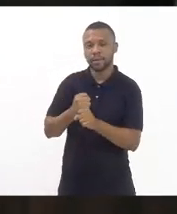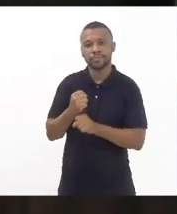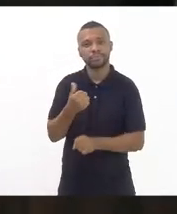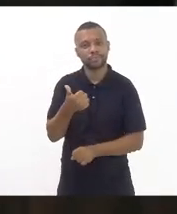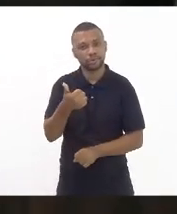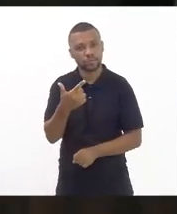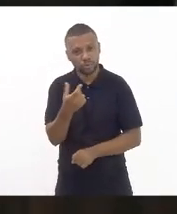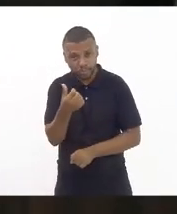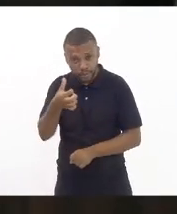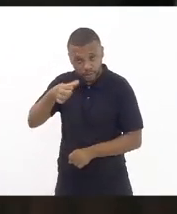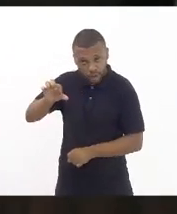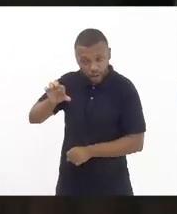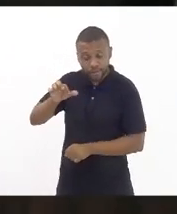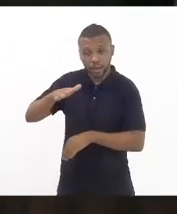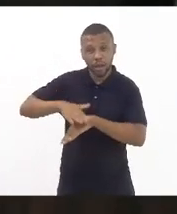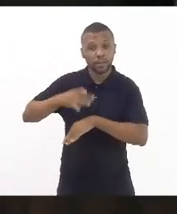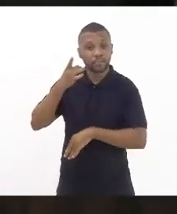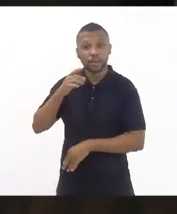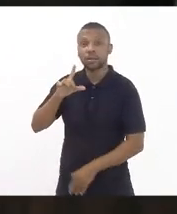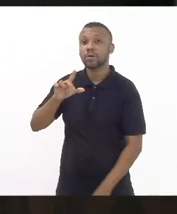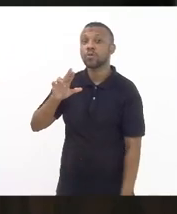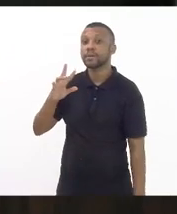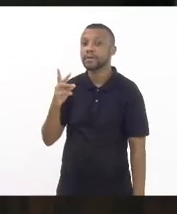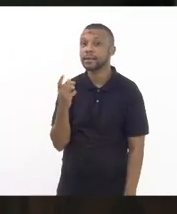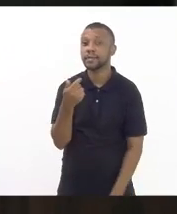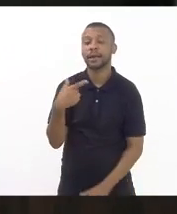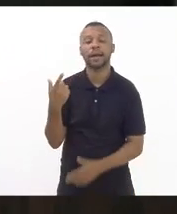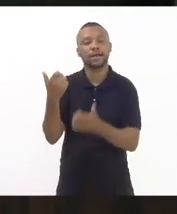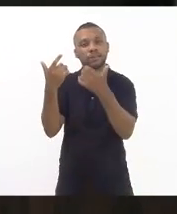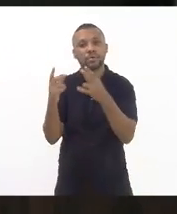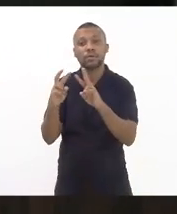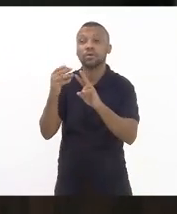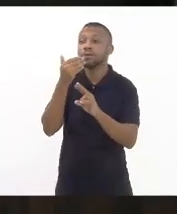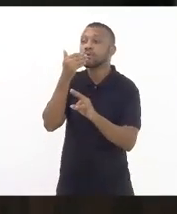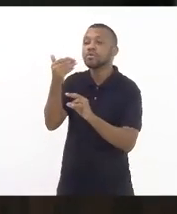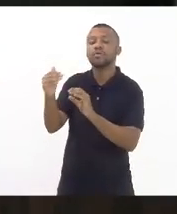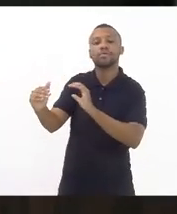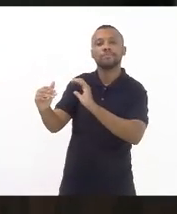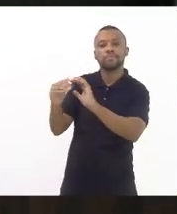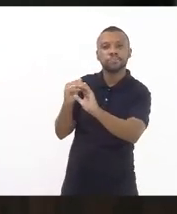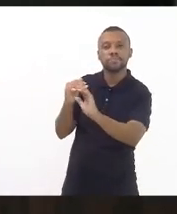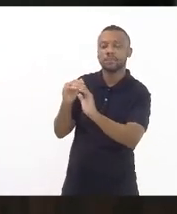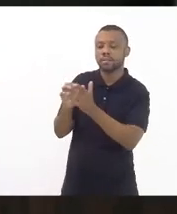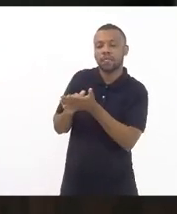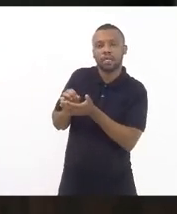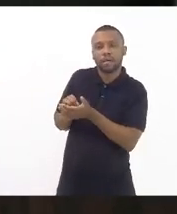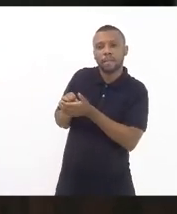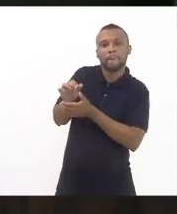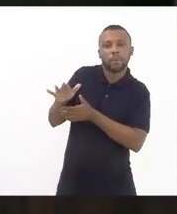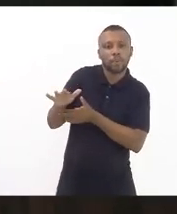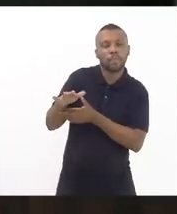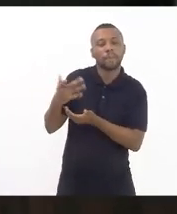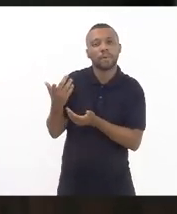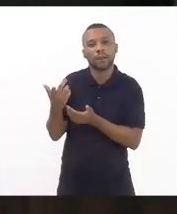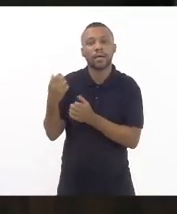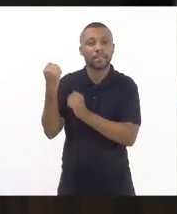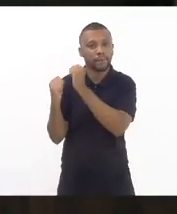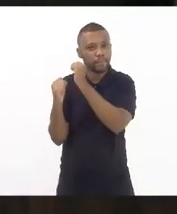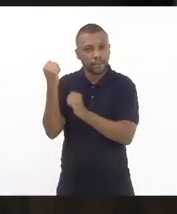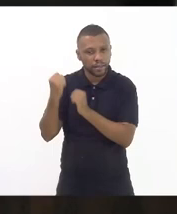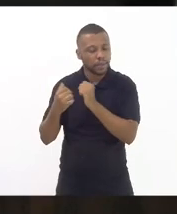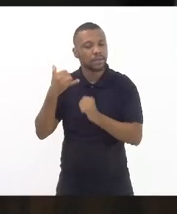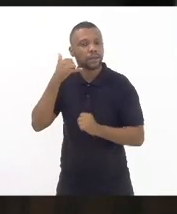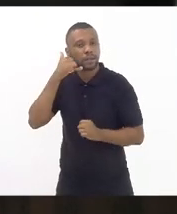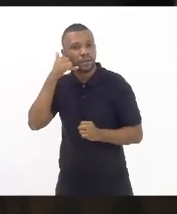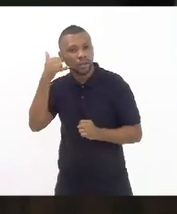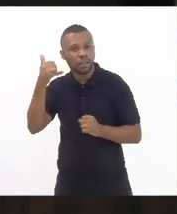de autoria da deputada Lucinha, que dispõe sobre o envio de mensagens de SMS pelas operadoras de telefonia, celular e da outras